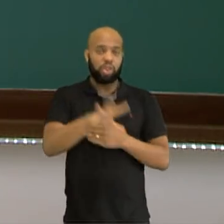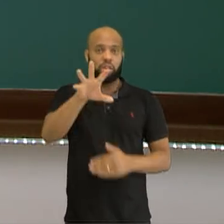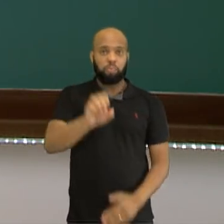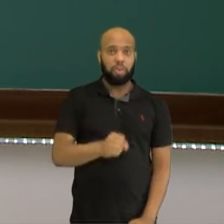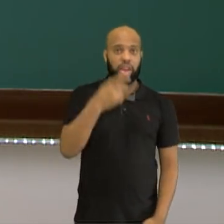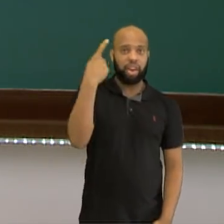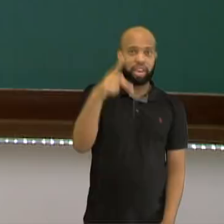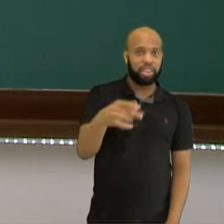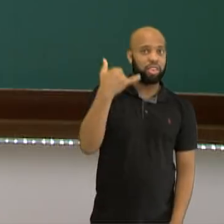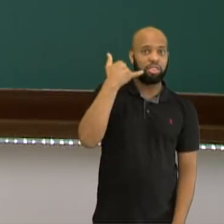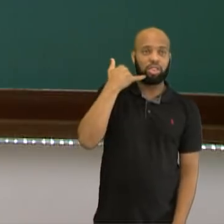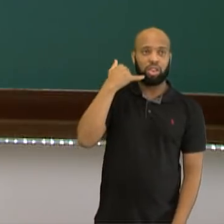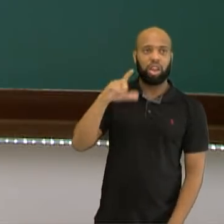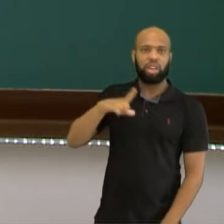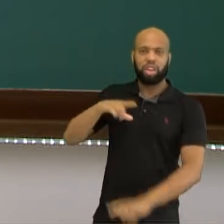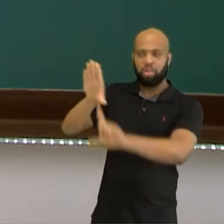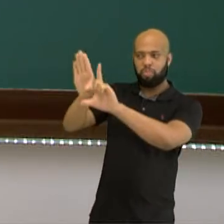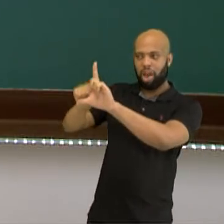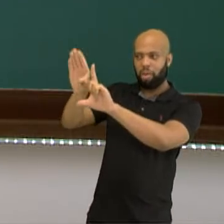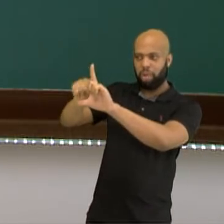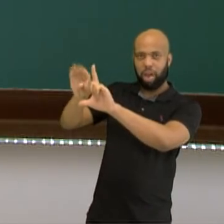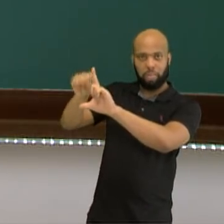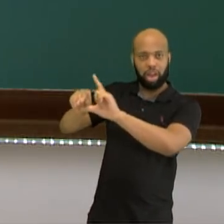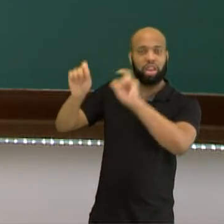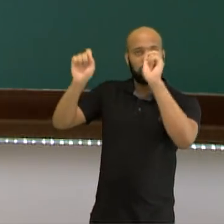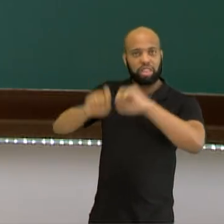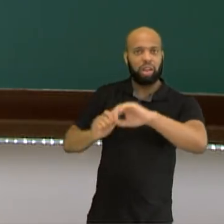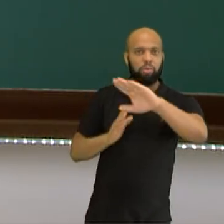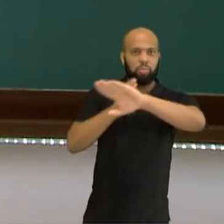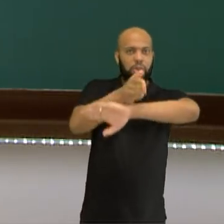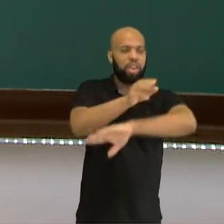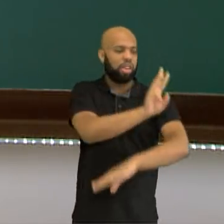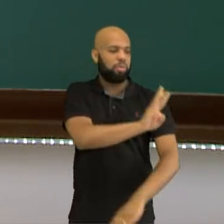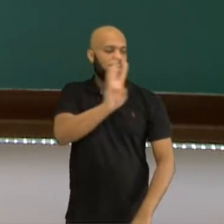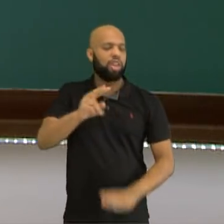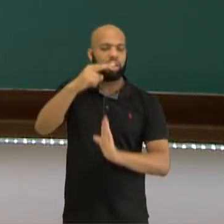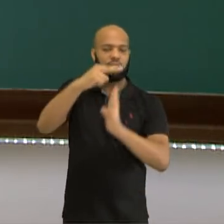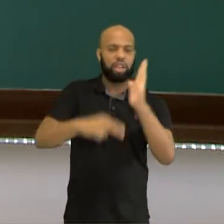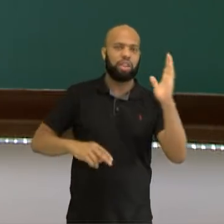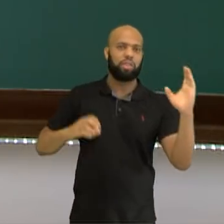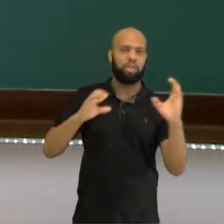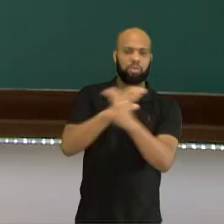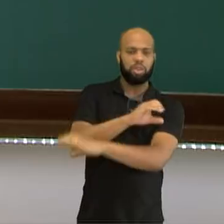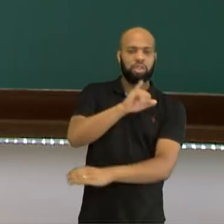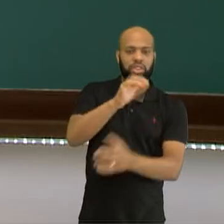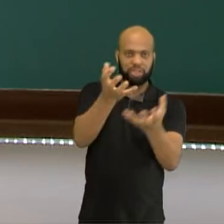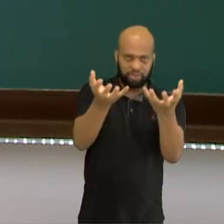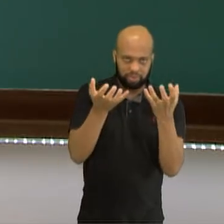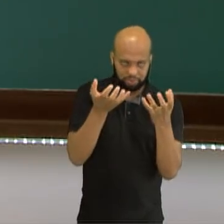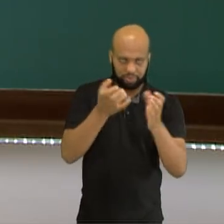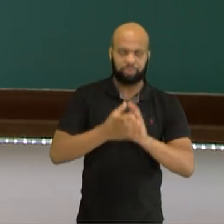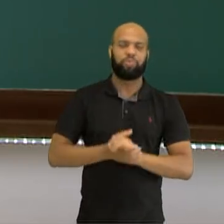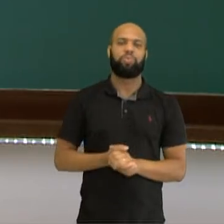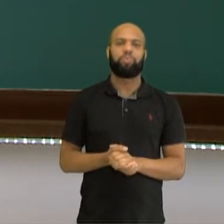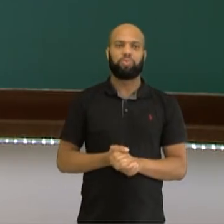celular, aponte para o QR Code que está na tela e você vai ter a reportagem na íntegra para fazer a